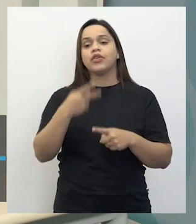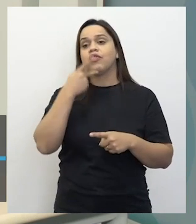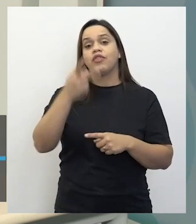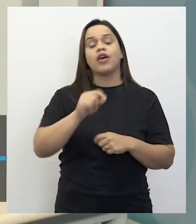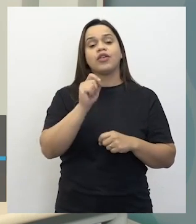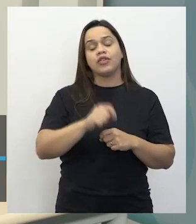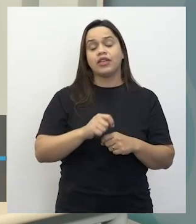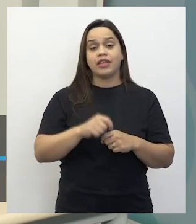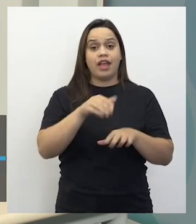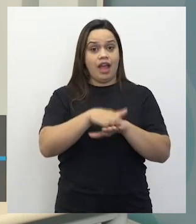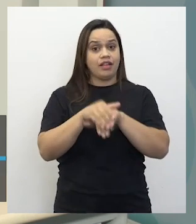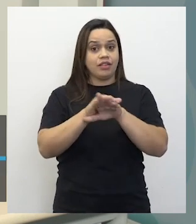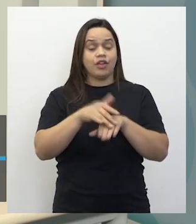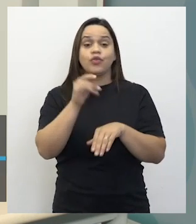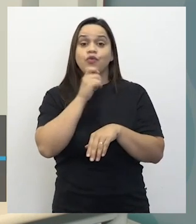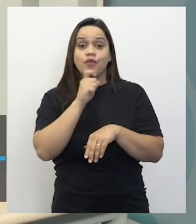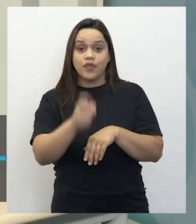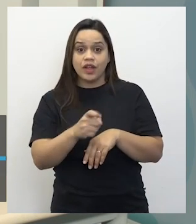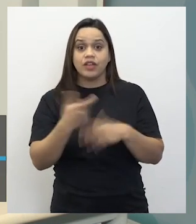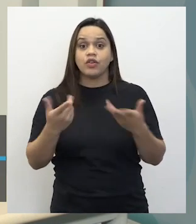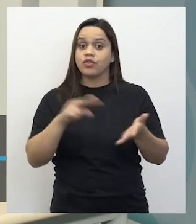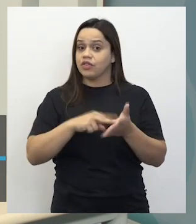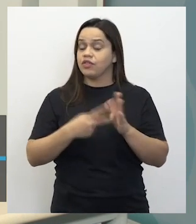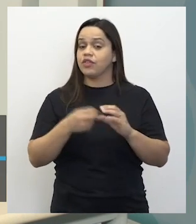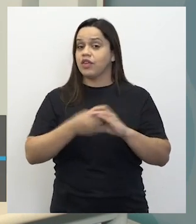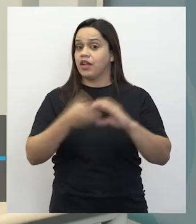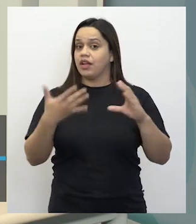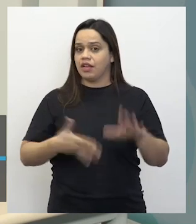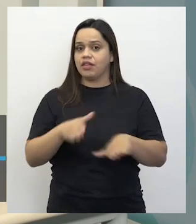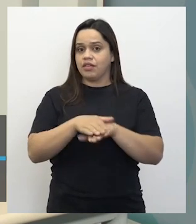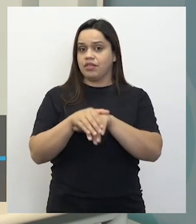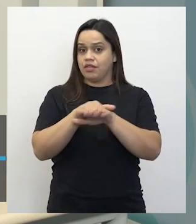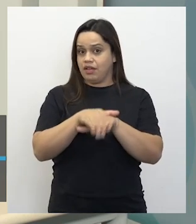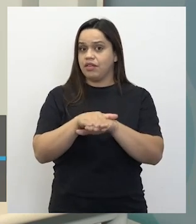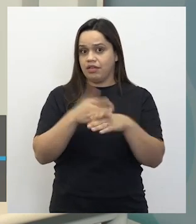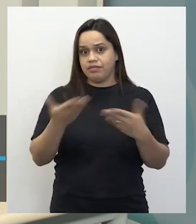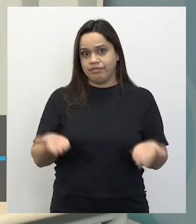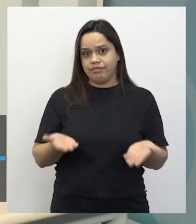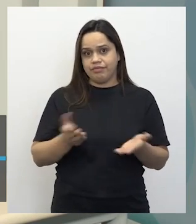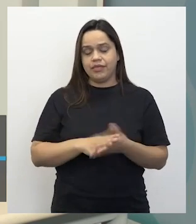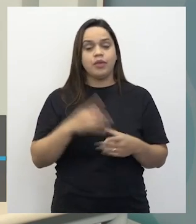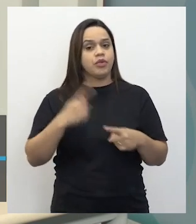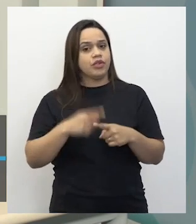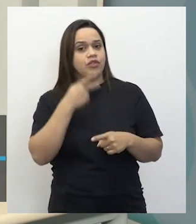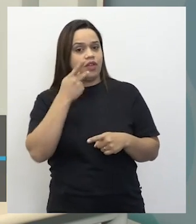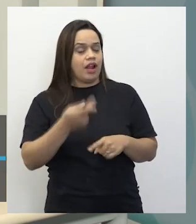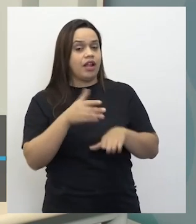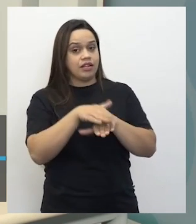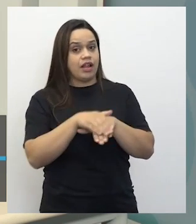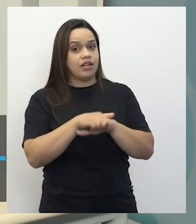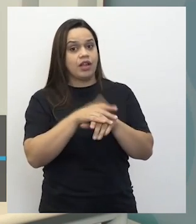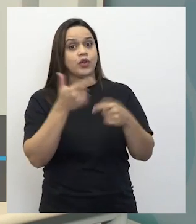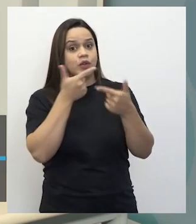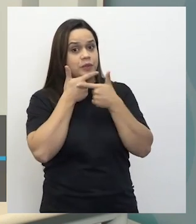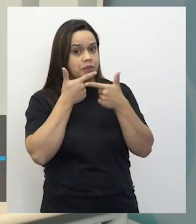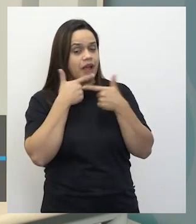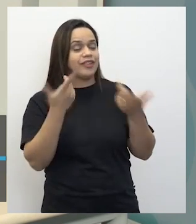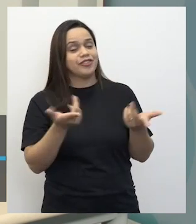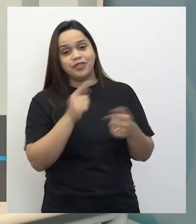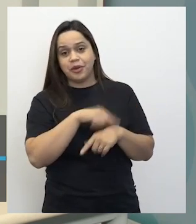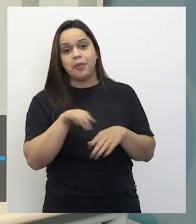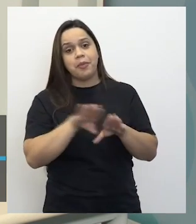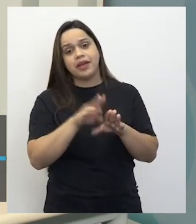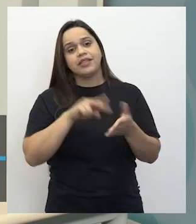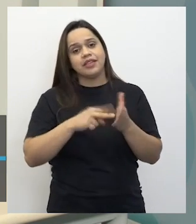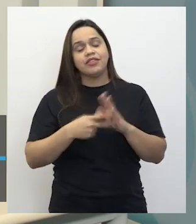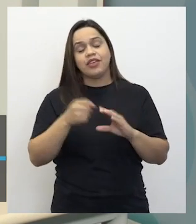é verde, eu tô caracterizando a tartaruga, não tô? Sim. Agora, se eu falo a tartaruga é simpática, também tô falando, tô dando uma